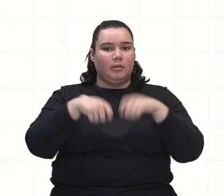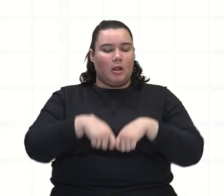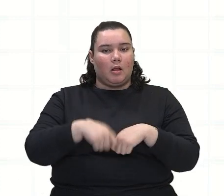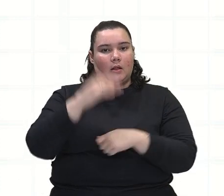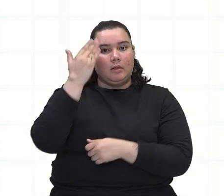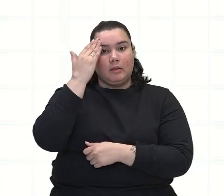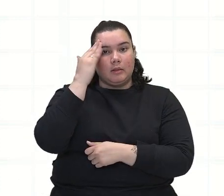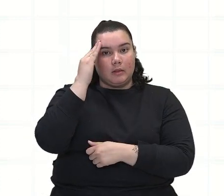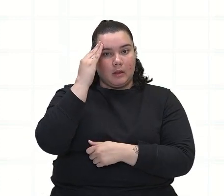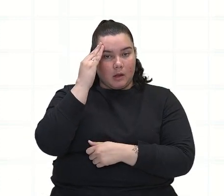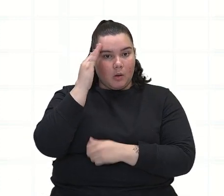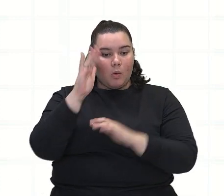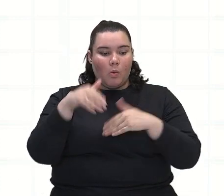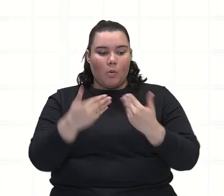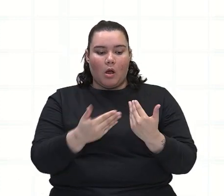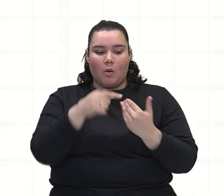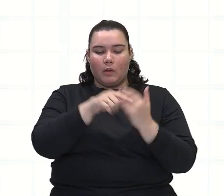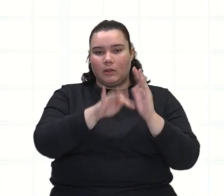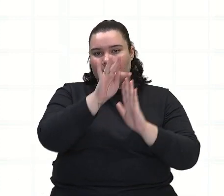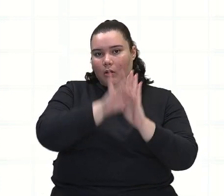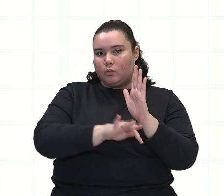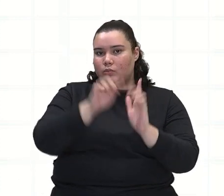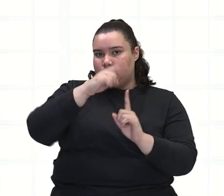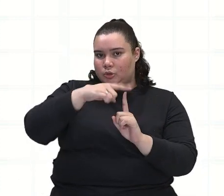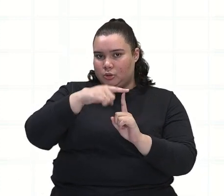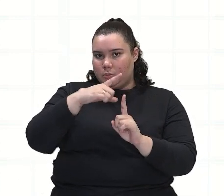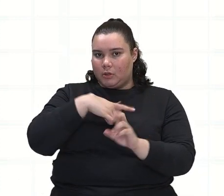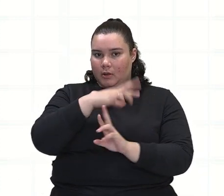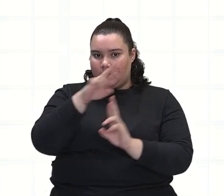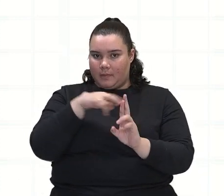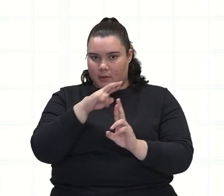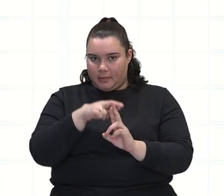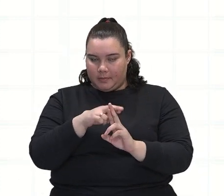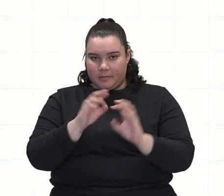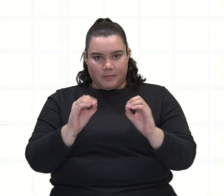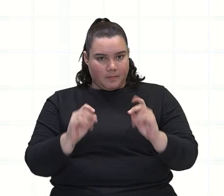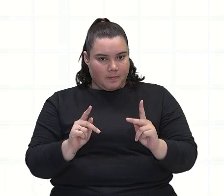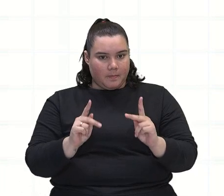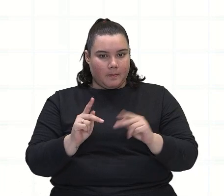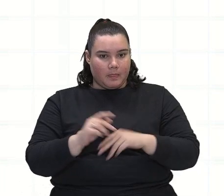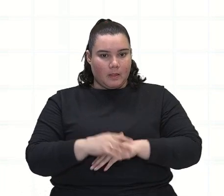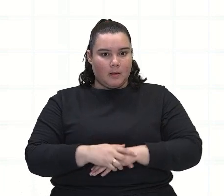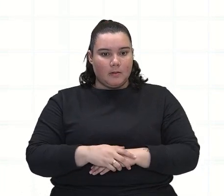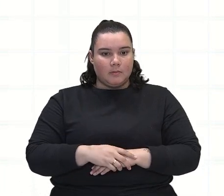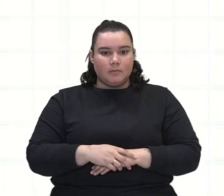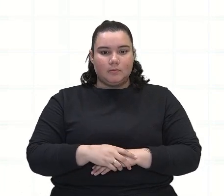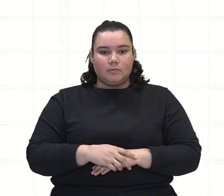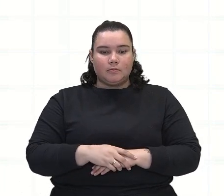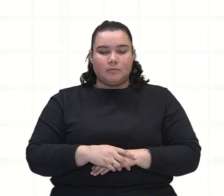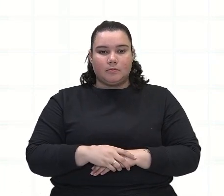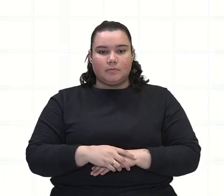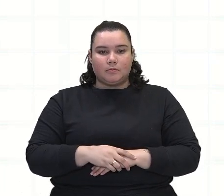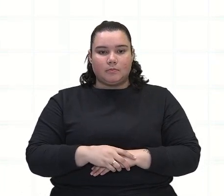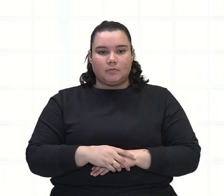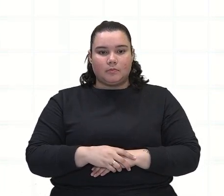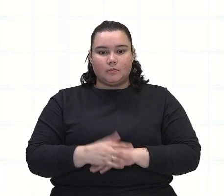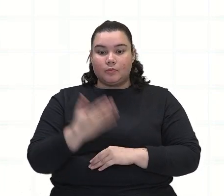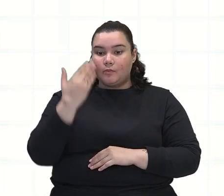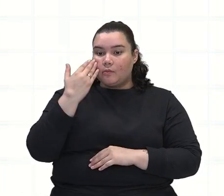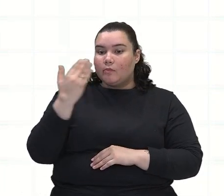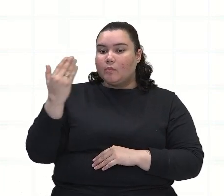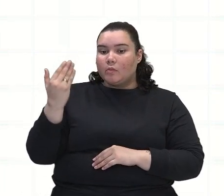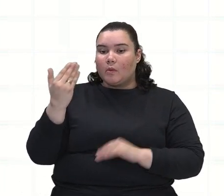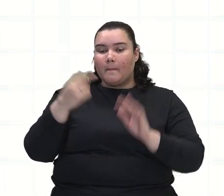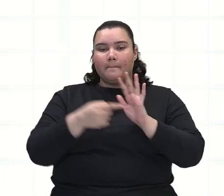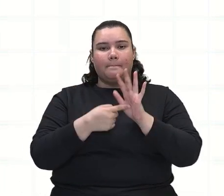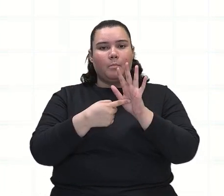entender a que tipo textual estou me referindo. Vamos ver aqui no mapa, né,